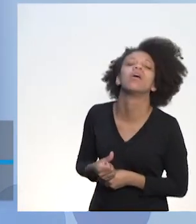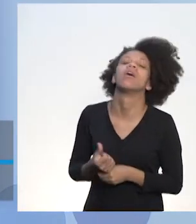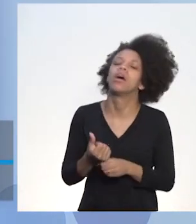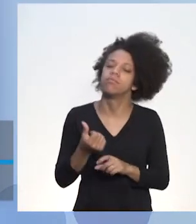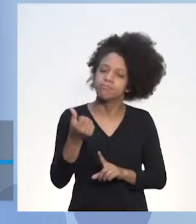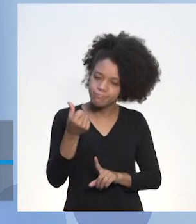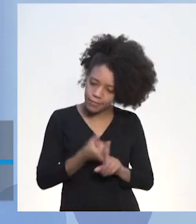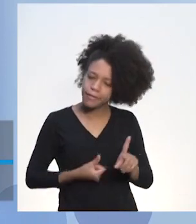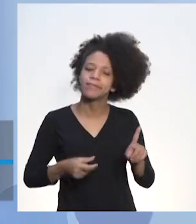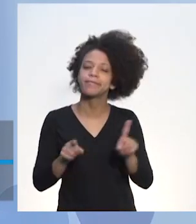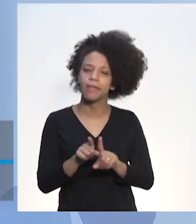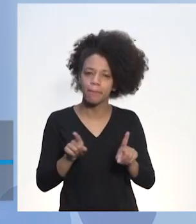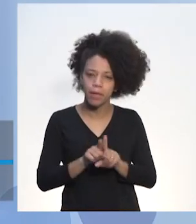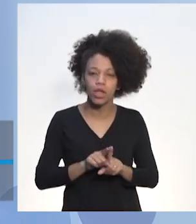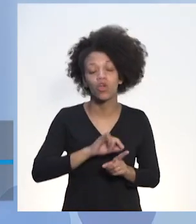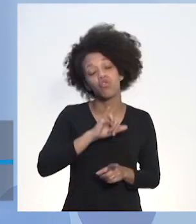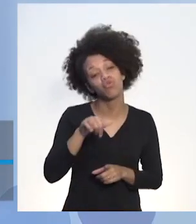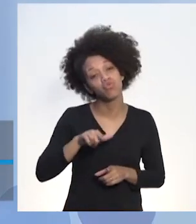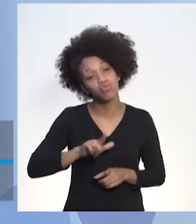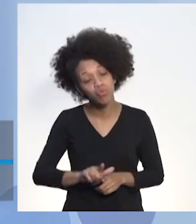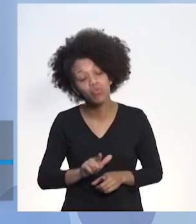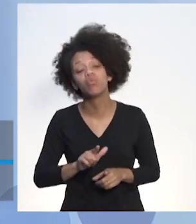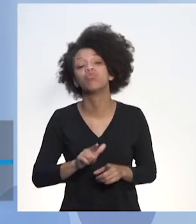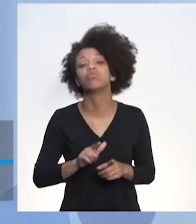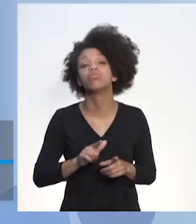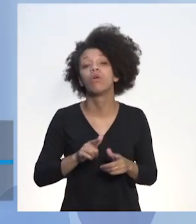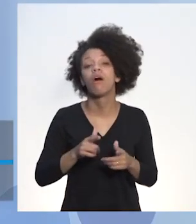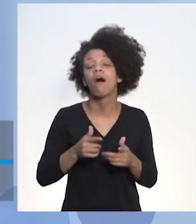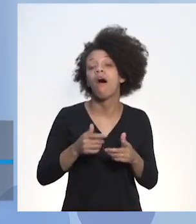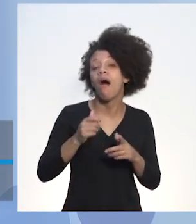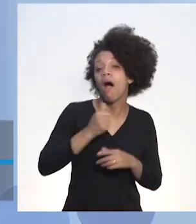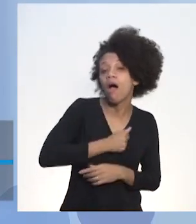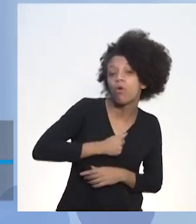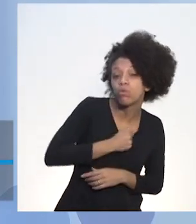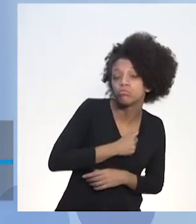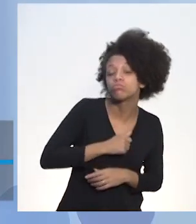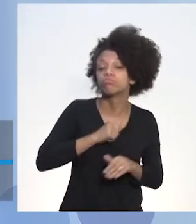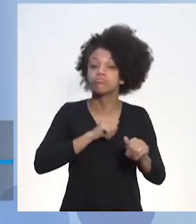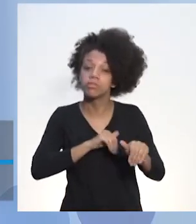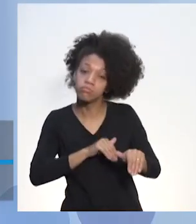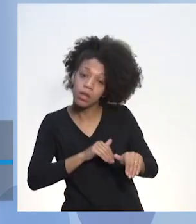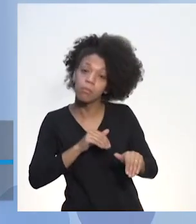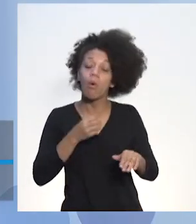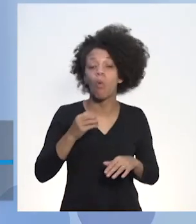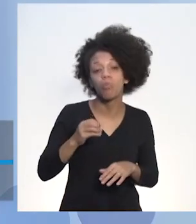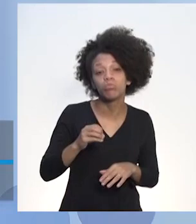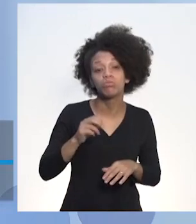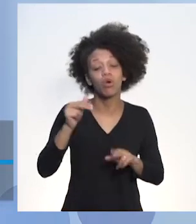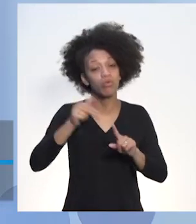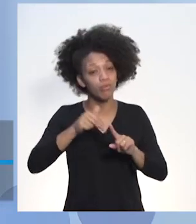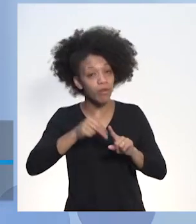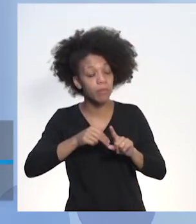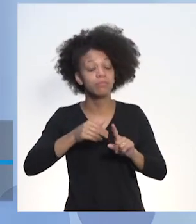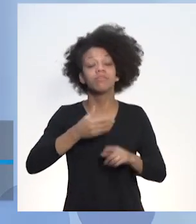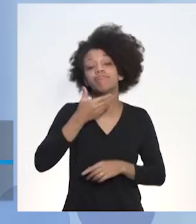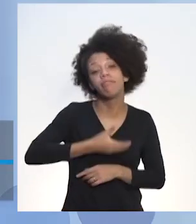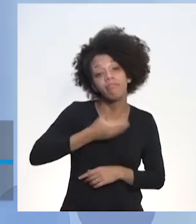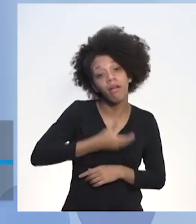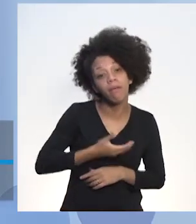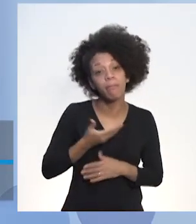Julho, agosto, setembro, outubro, novembro, dezembro. Então, esse seria o meu